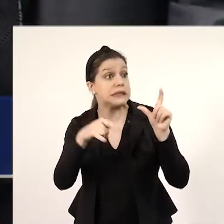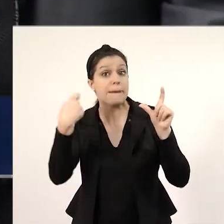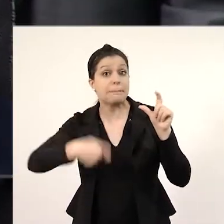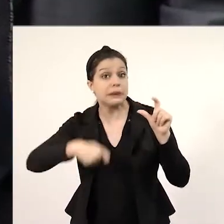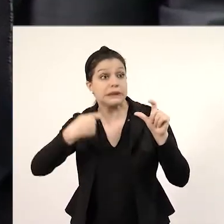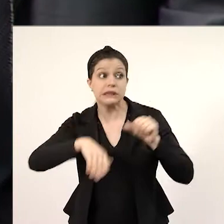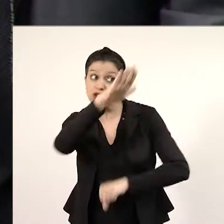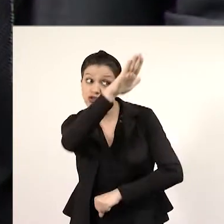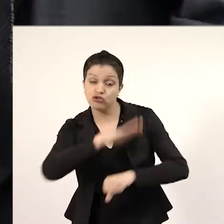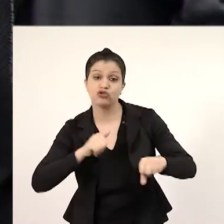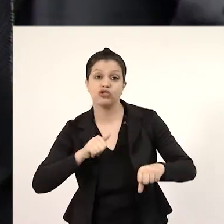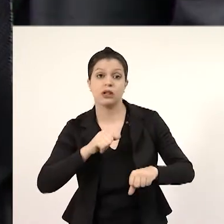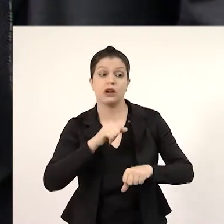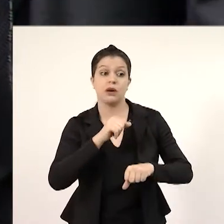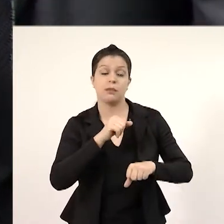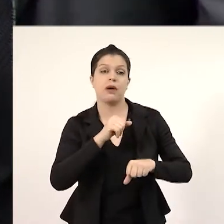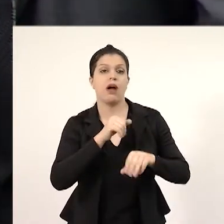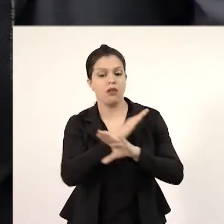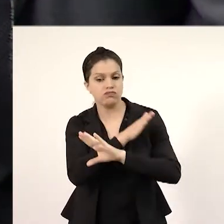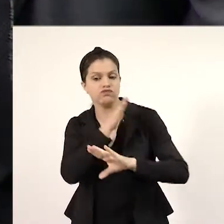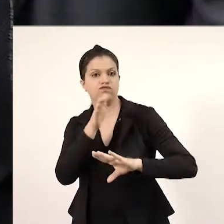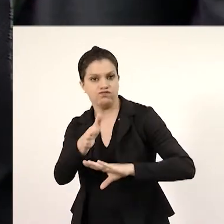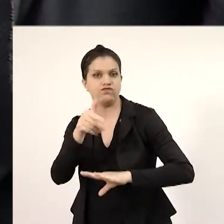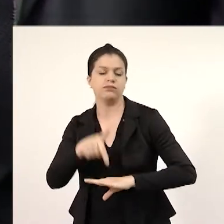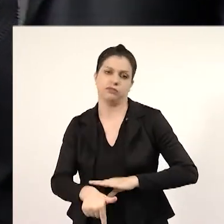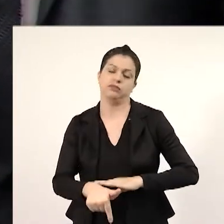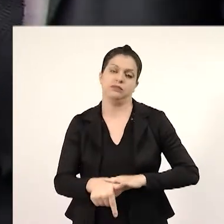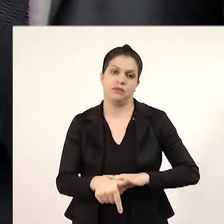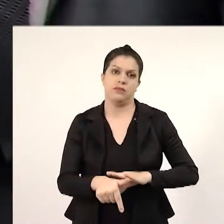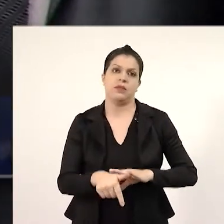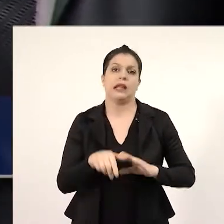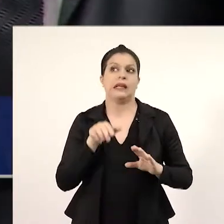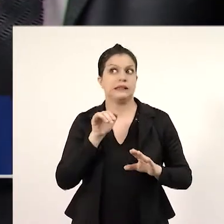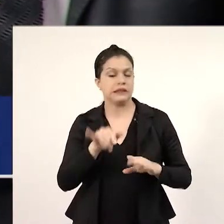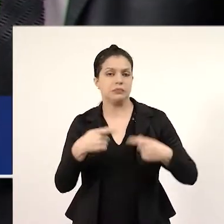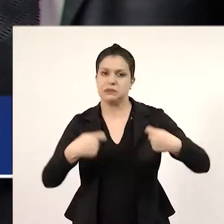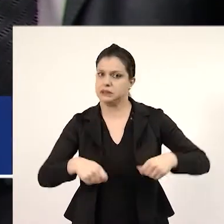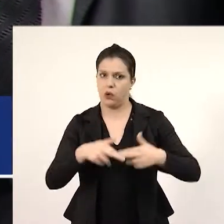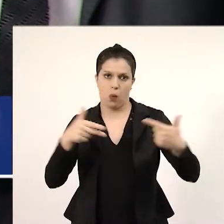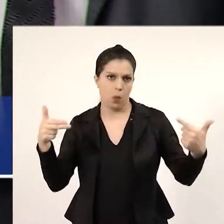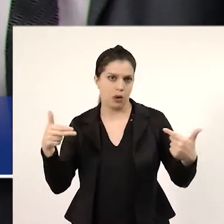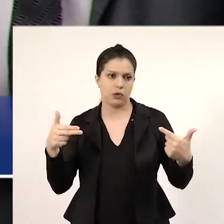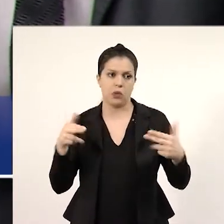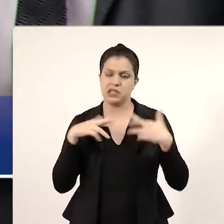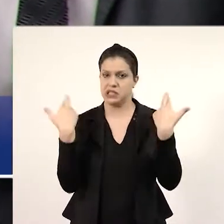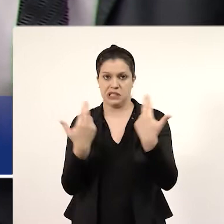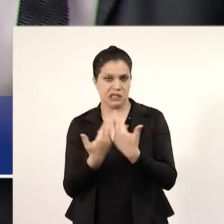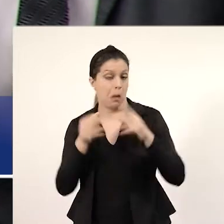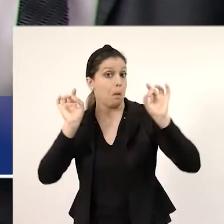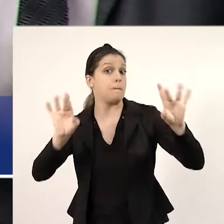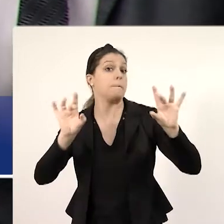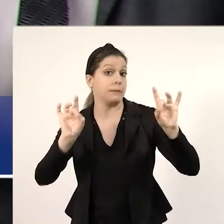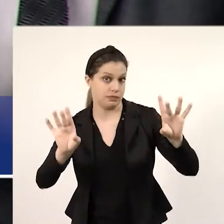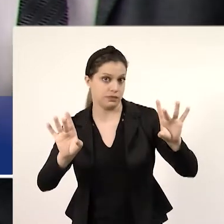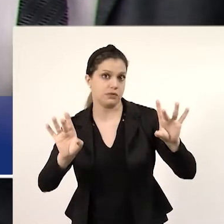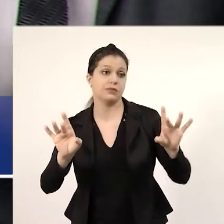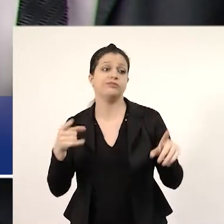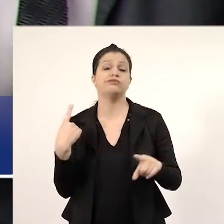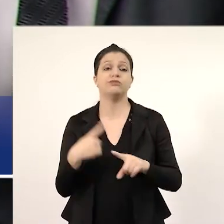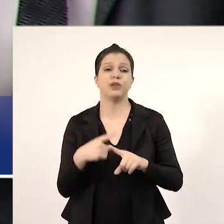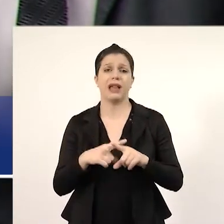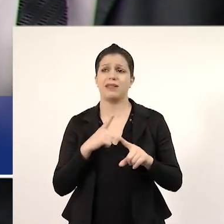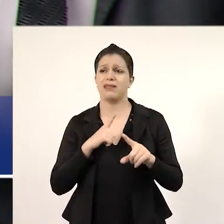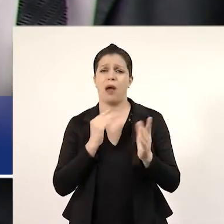gente, em precisando, acioná-los no dia anterior, para que a gente pudesse fazer as sessões